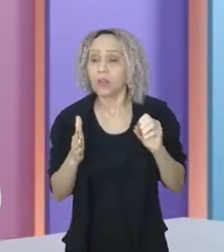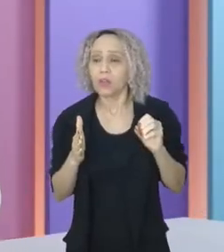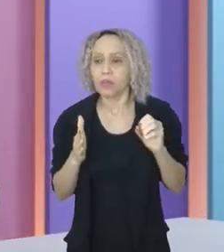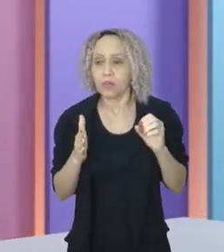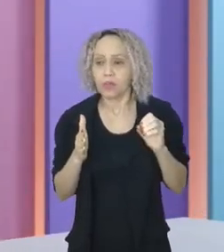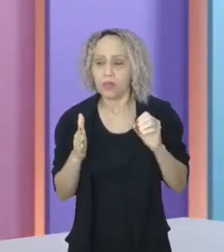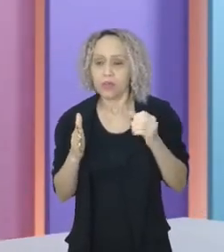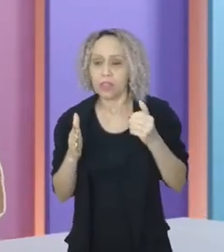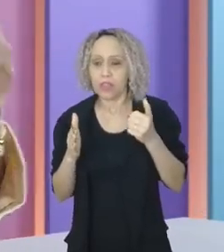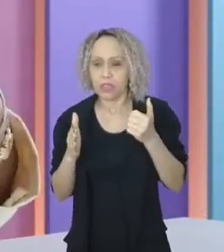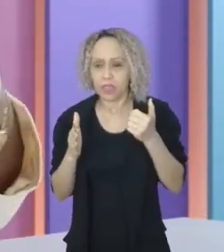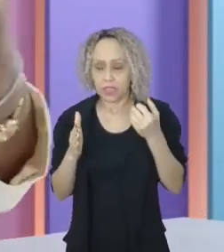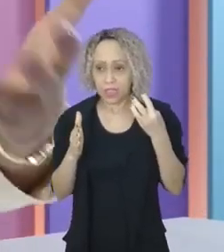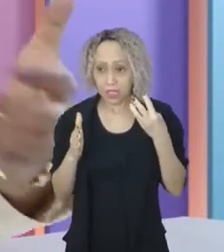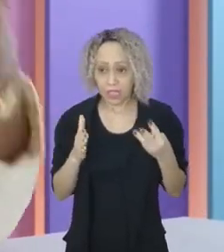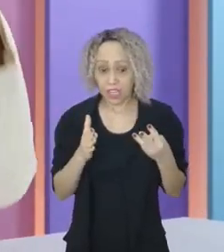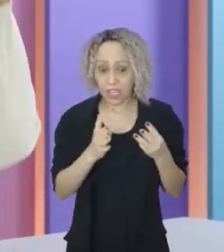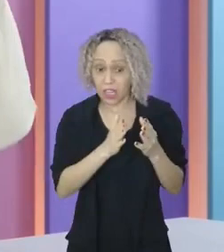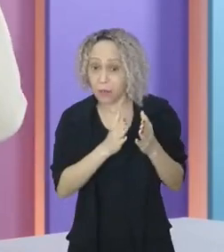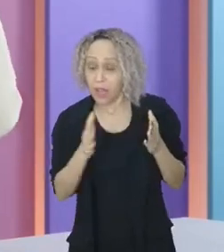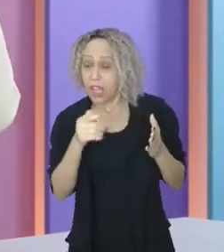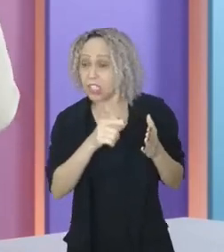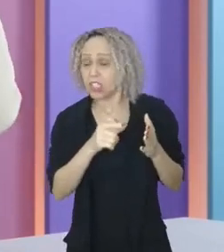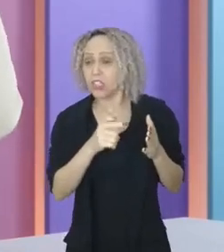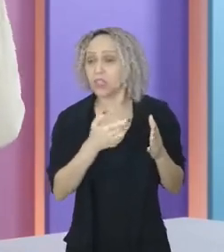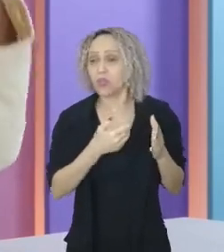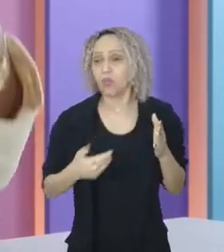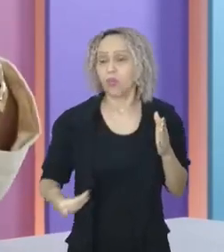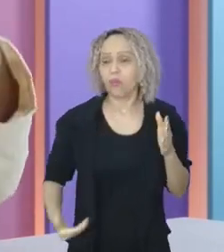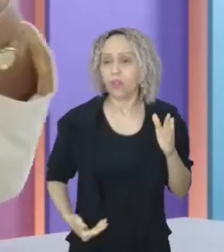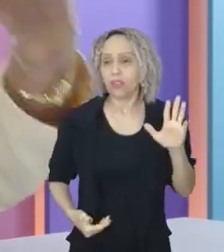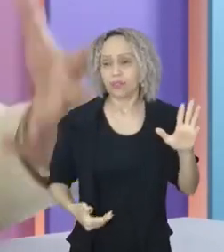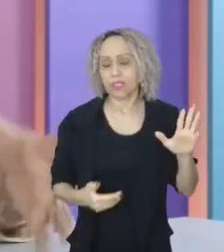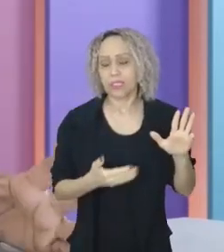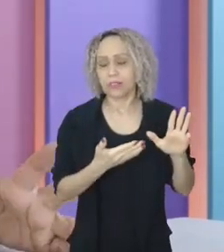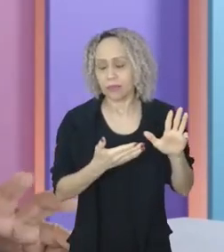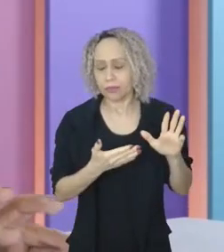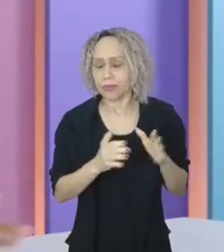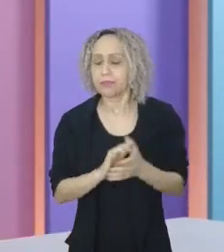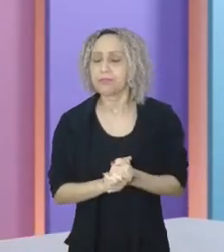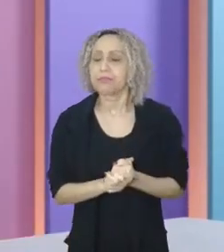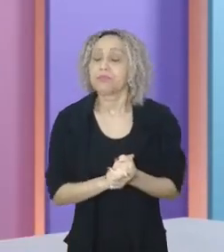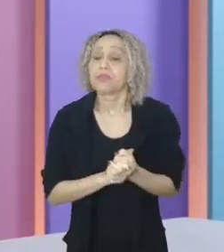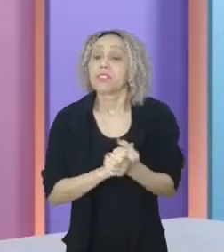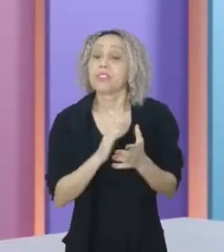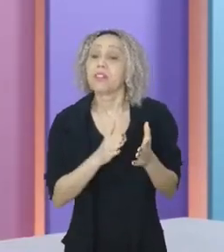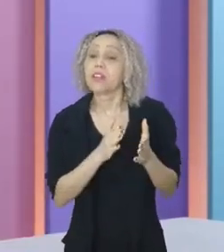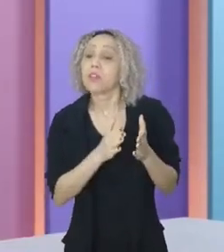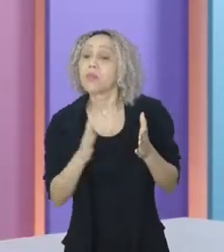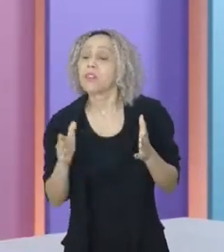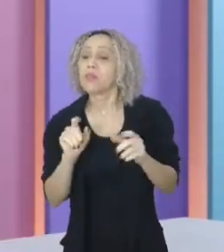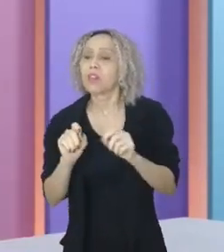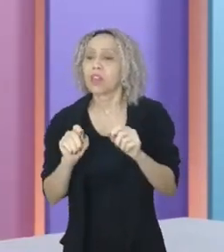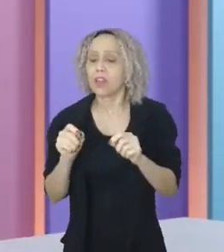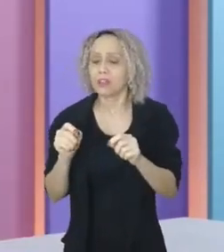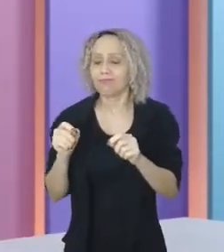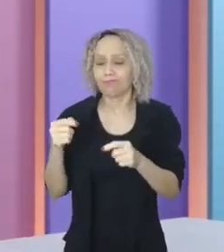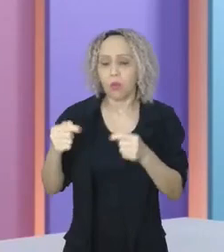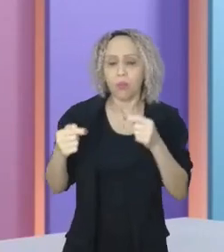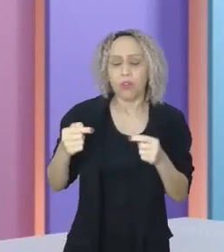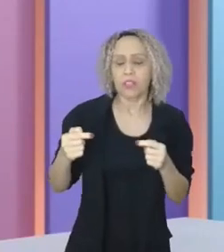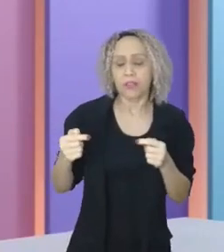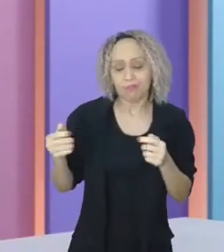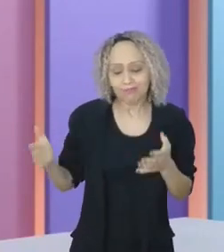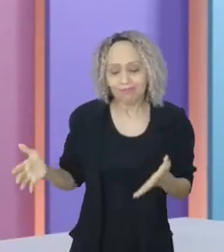Lula, que efetivamente consegue ter em torno de si, mobilizar o conjunto do movimento social negro,